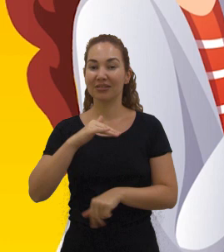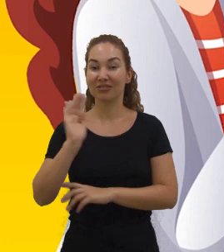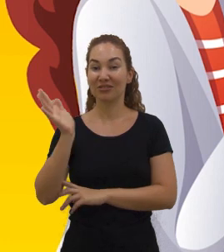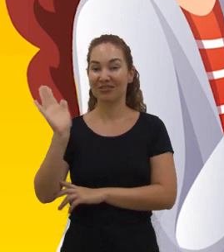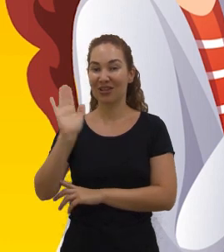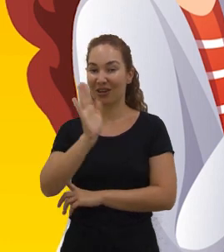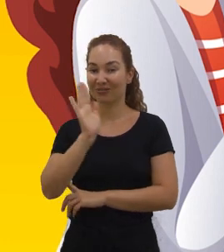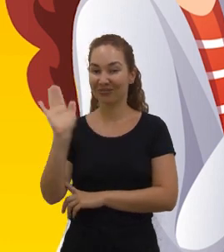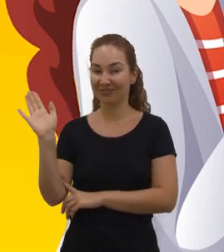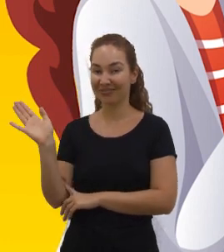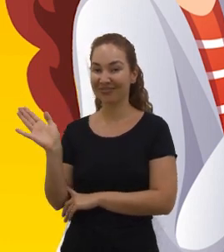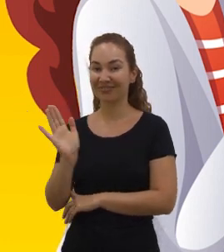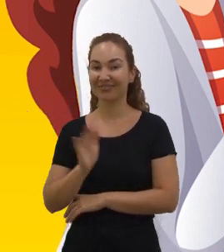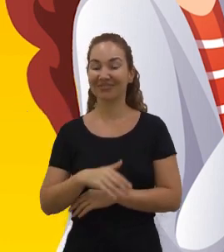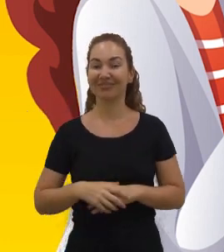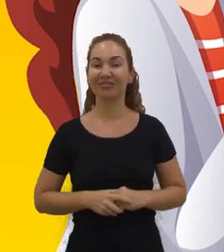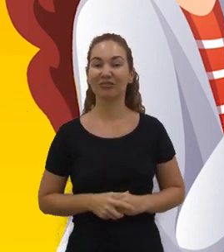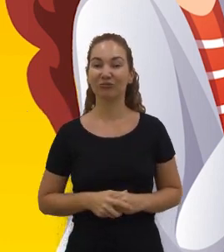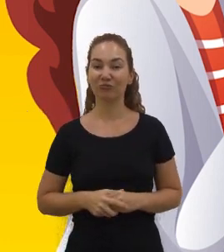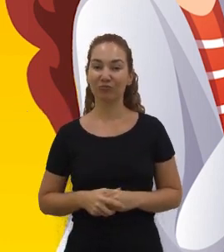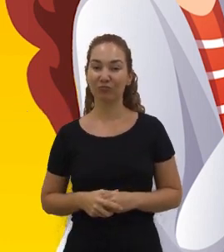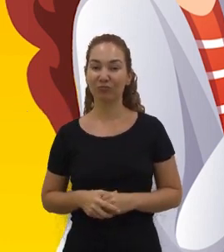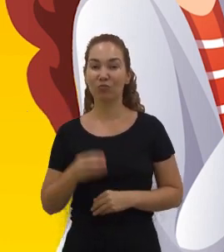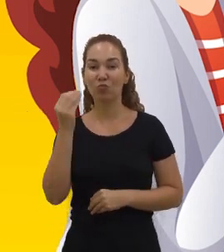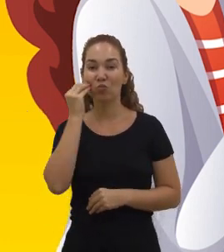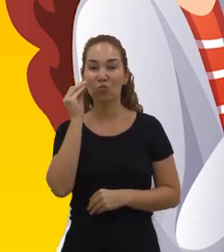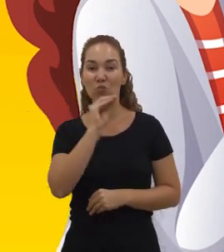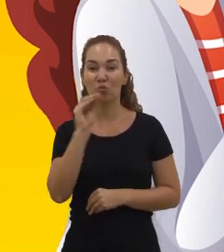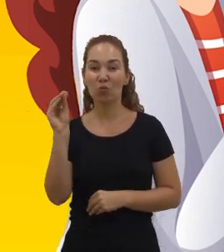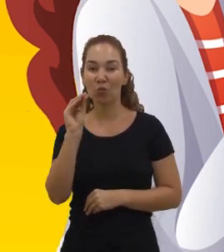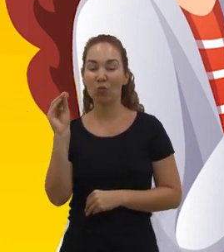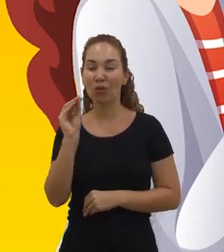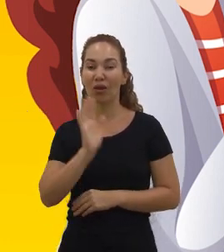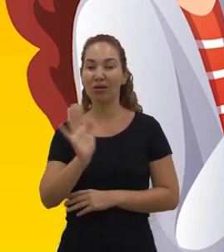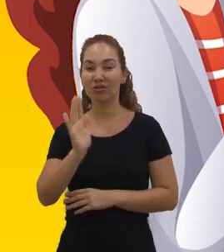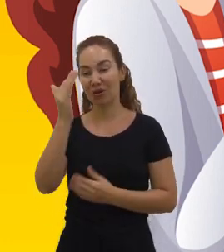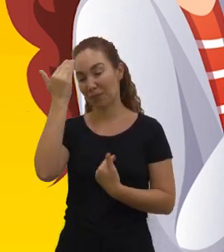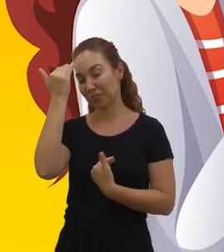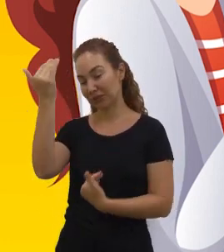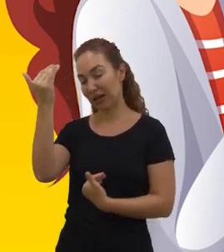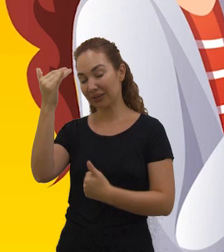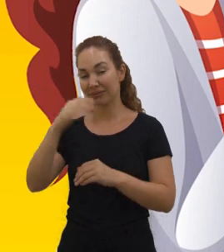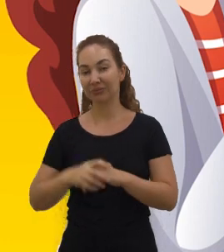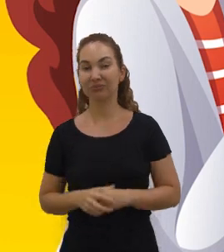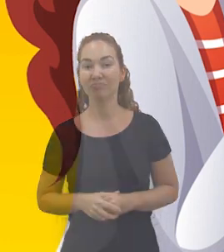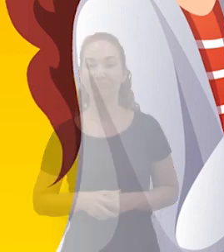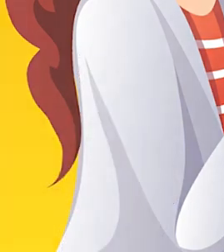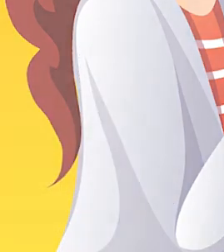Tchau, pessoal. Abraço, Tchau. gente. Beijos. Até a próxima. Tchau, obrigada.